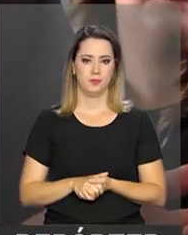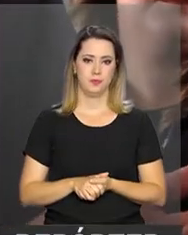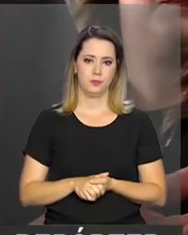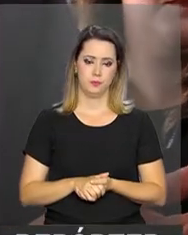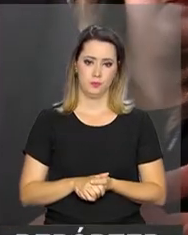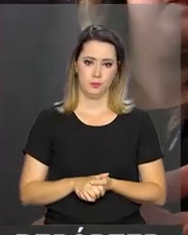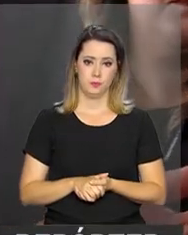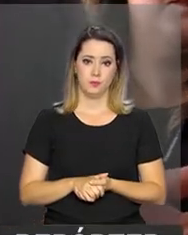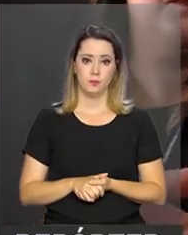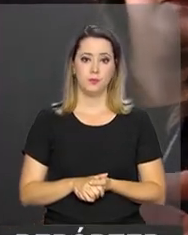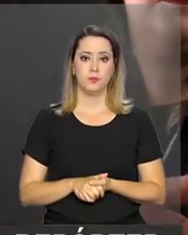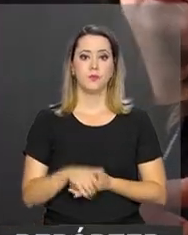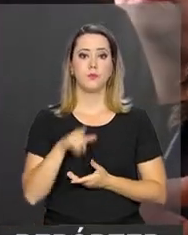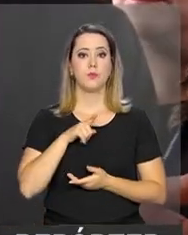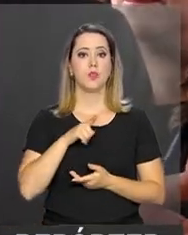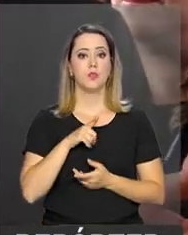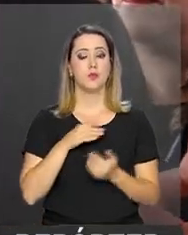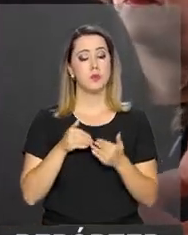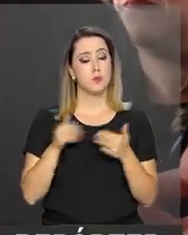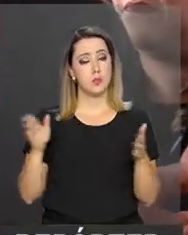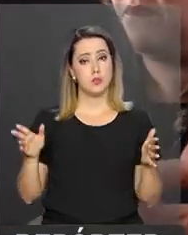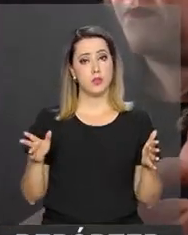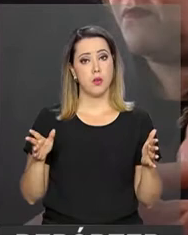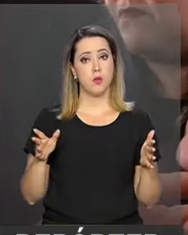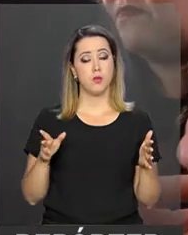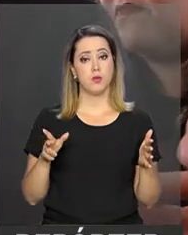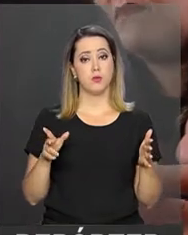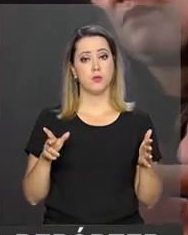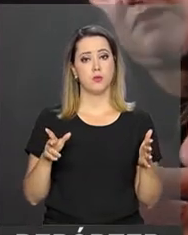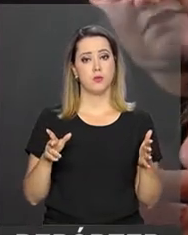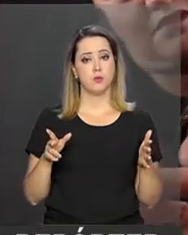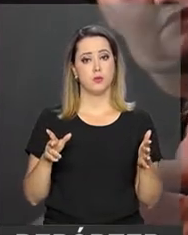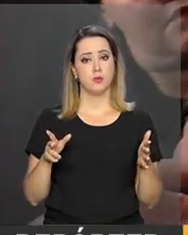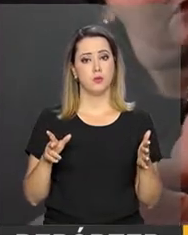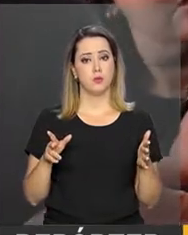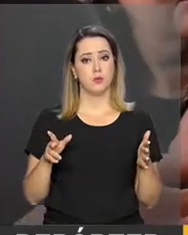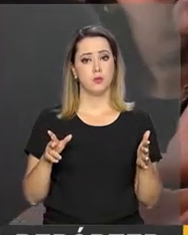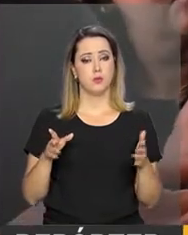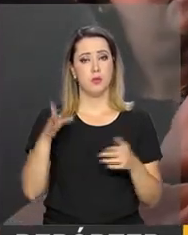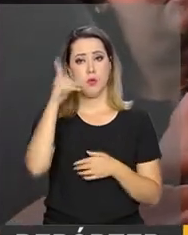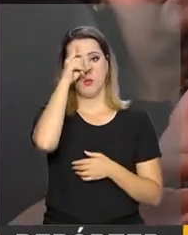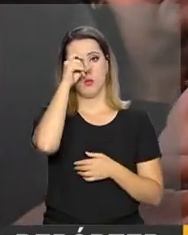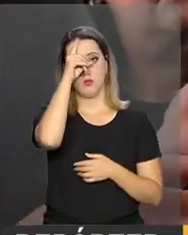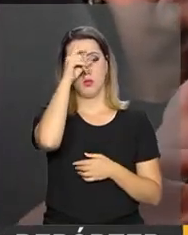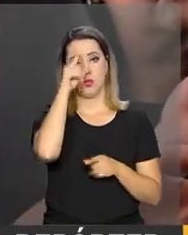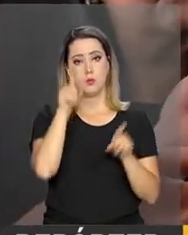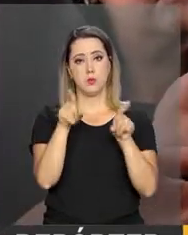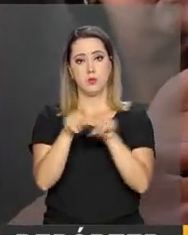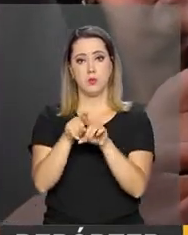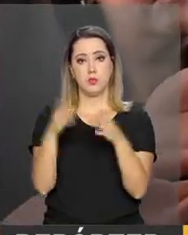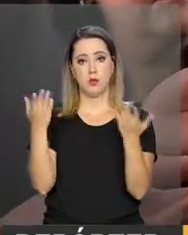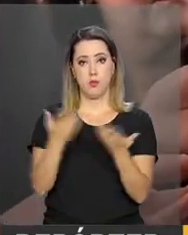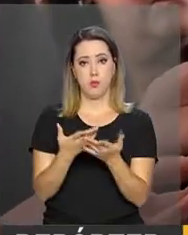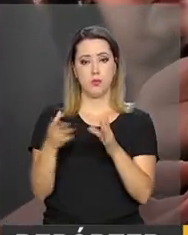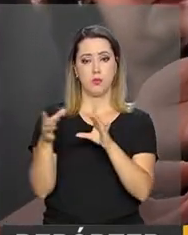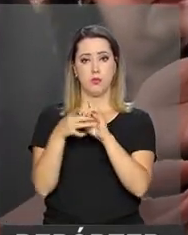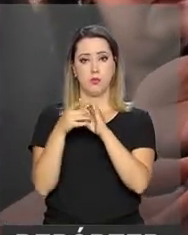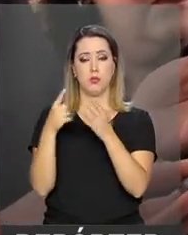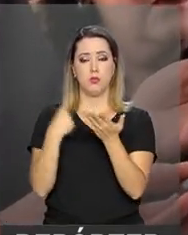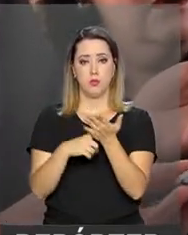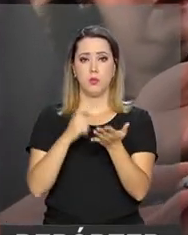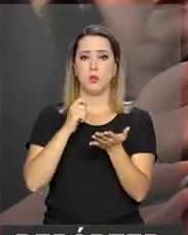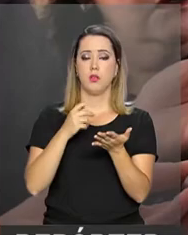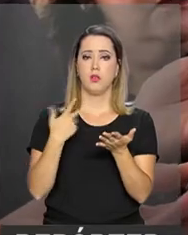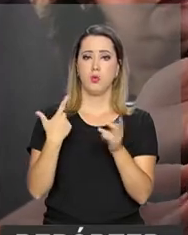Nós estivemos inaugurando um hospital lá com o nome de Gilda, com o nosso acordo tripartite com Cuba. Estamos fazendo agora um centro cirúrgico